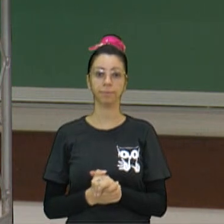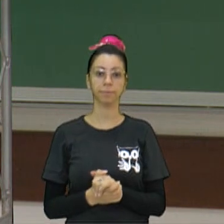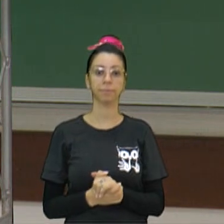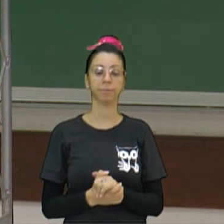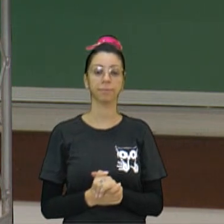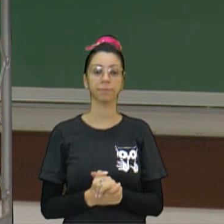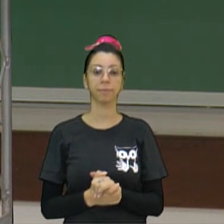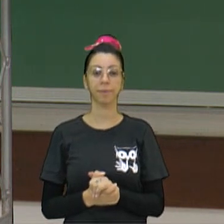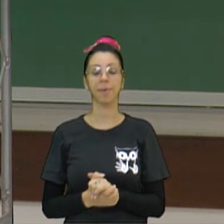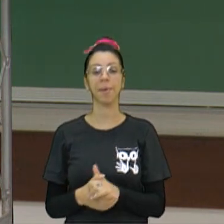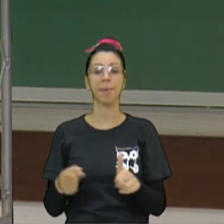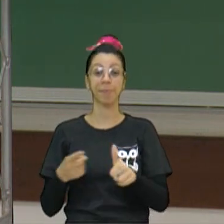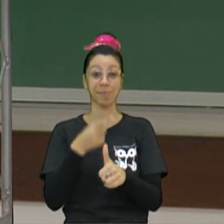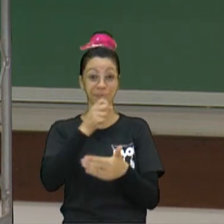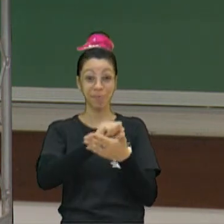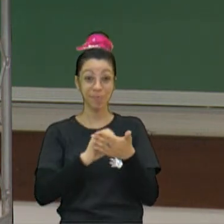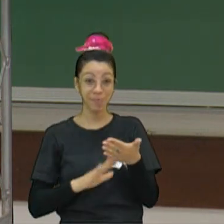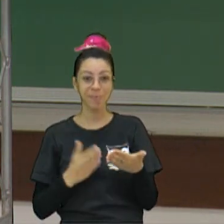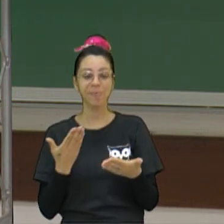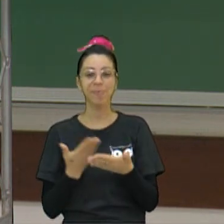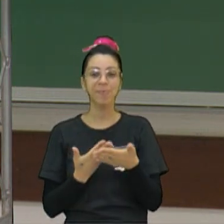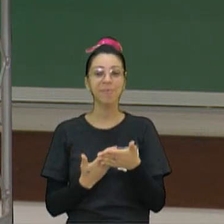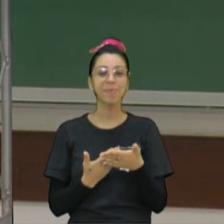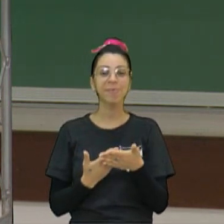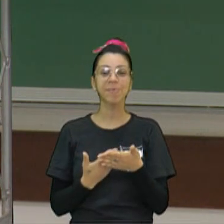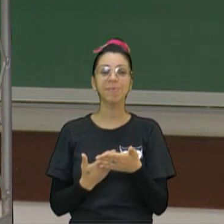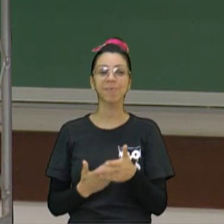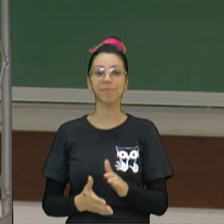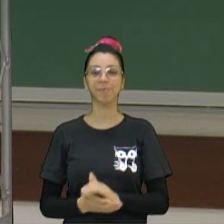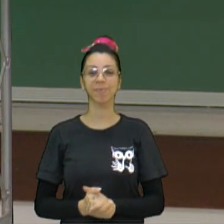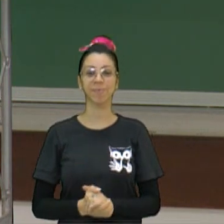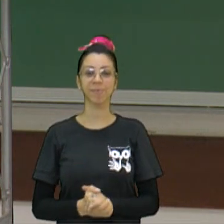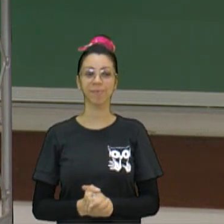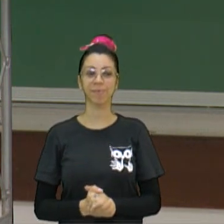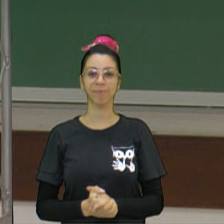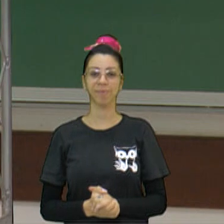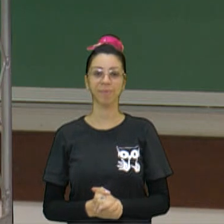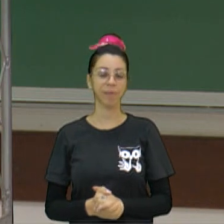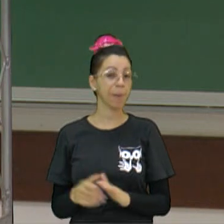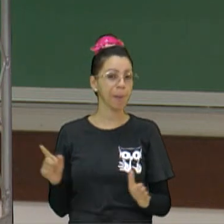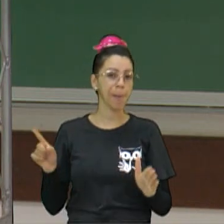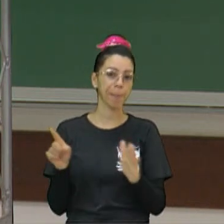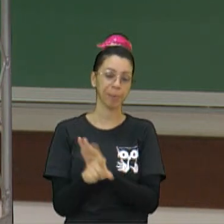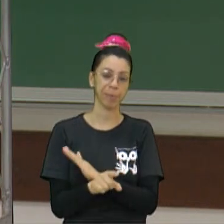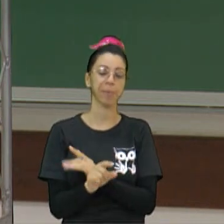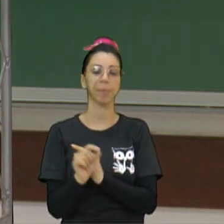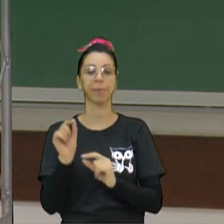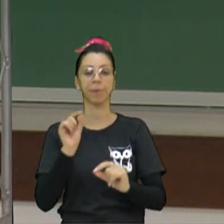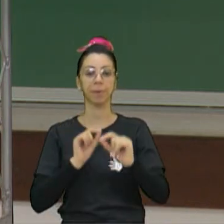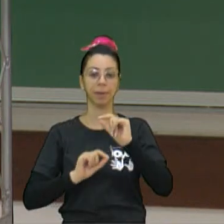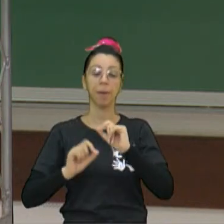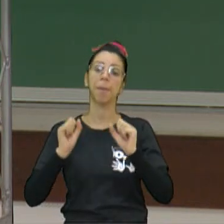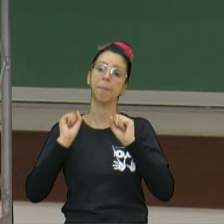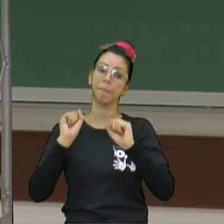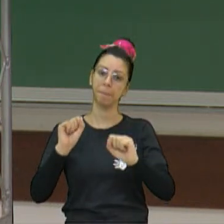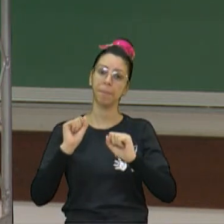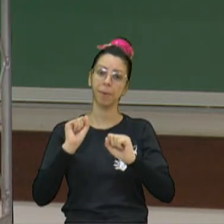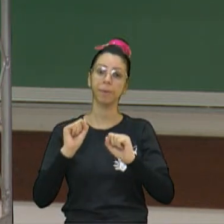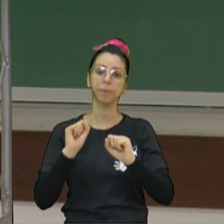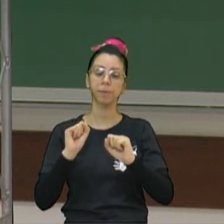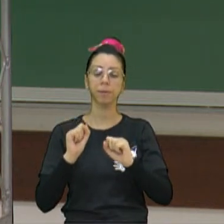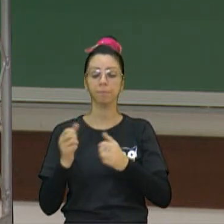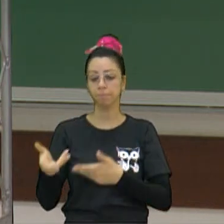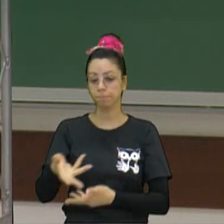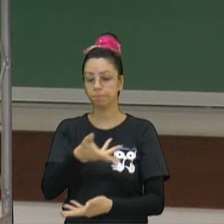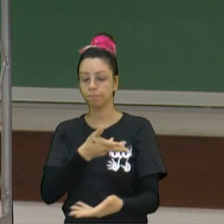Bora para a nossa primeira atividade da aula, então? Temos a nossa primeira atividade na aula, que é uma pergunta objetiva. Então, vocês já podem